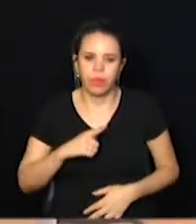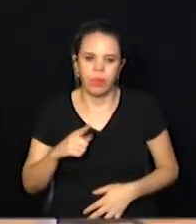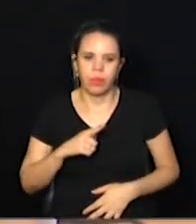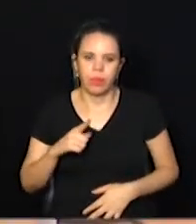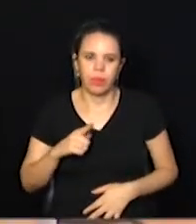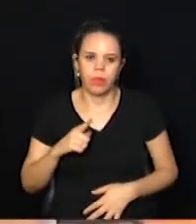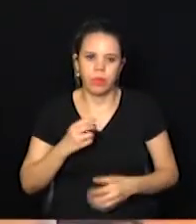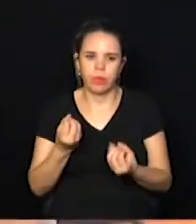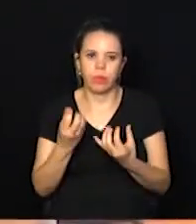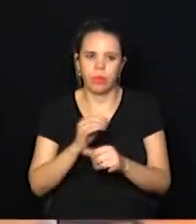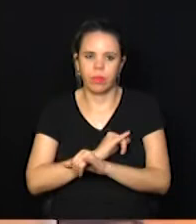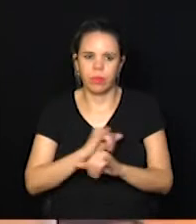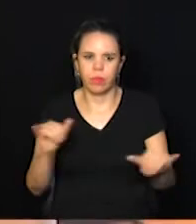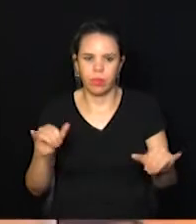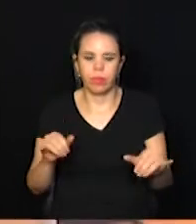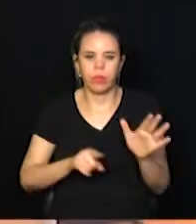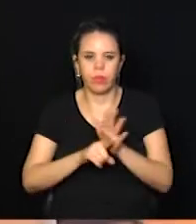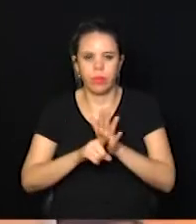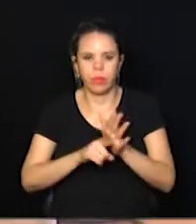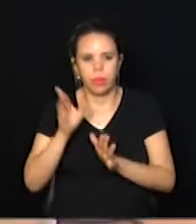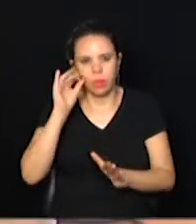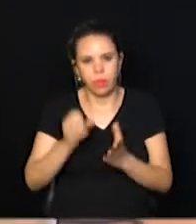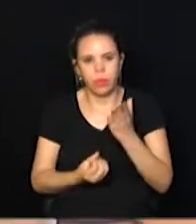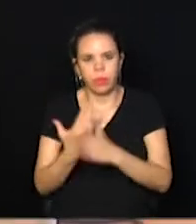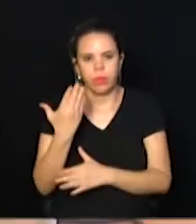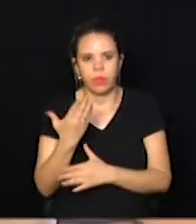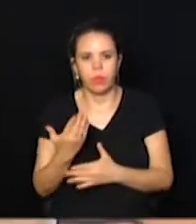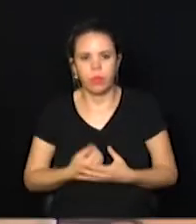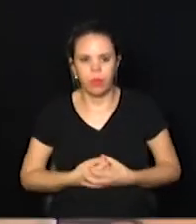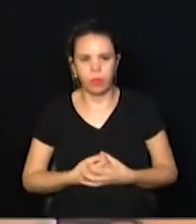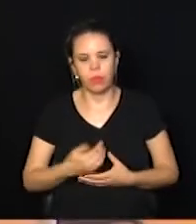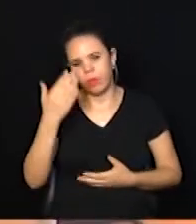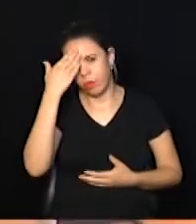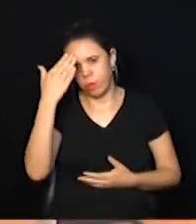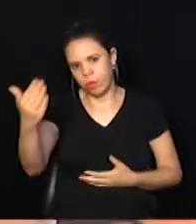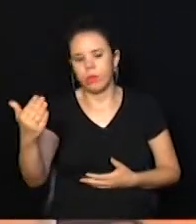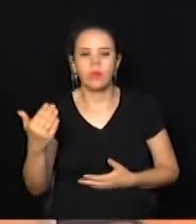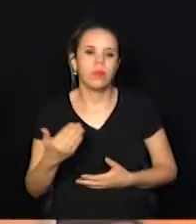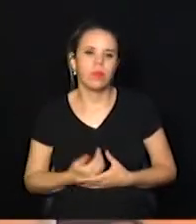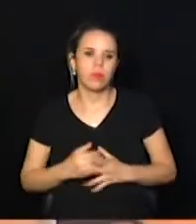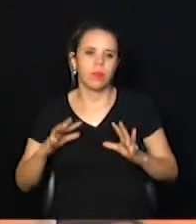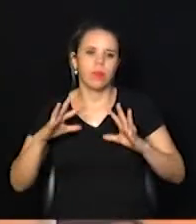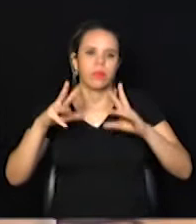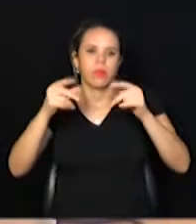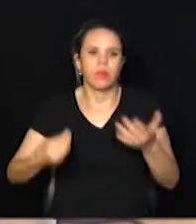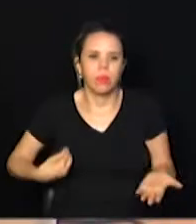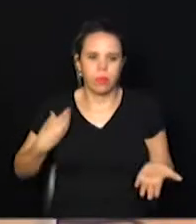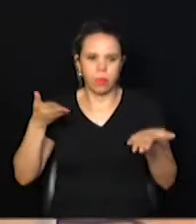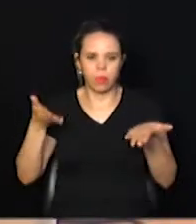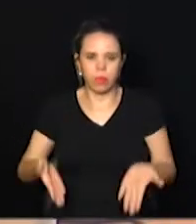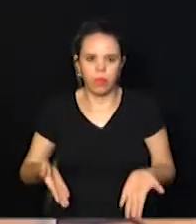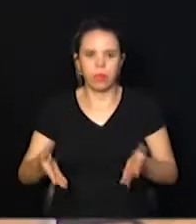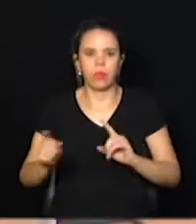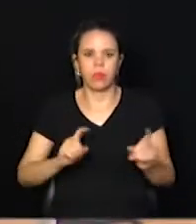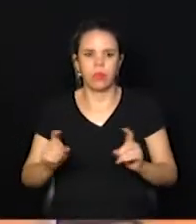estas informações. Esta apuração precisa continuar. Então, agradeço por todas e todos estarmos aqui